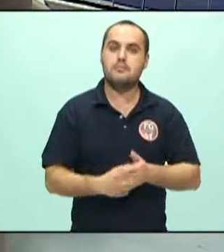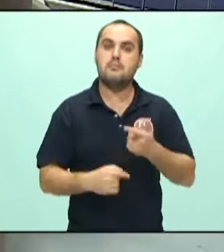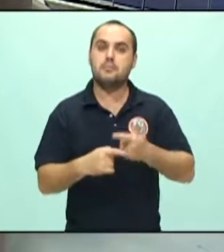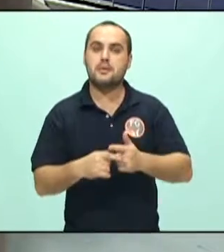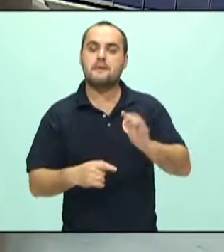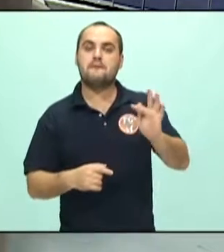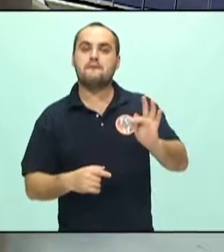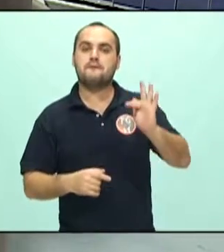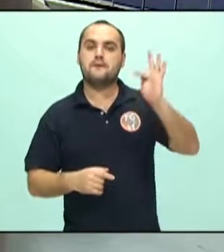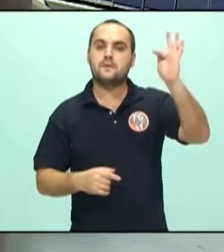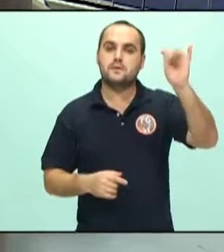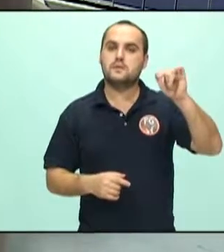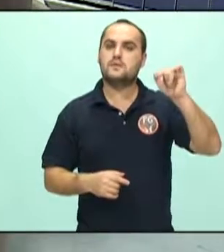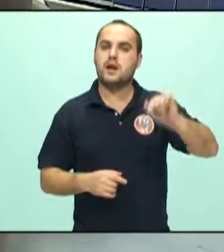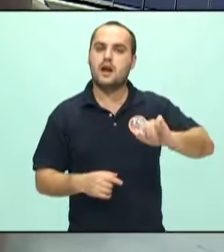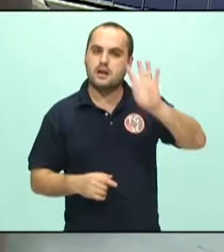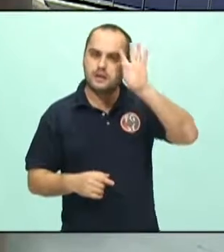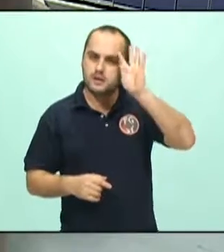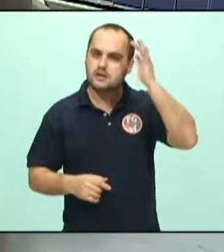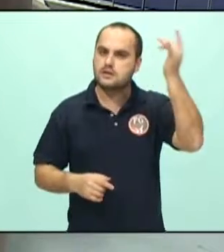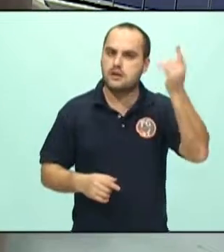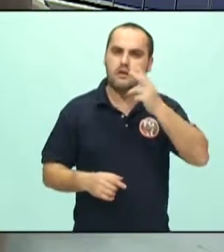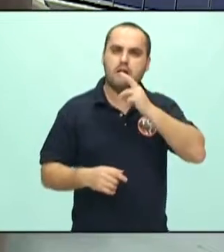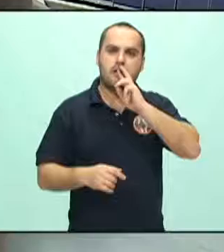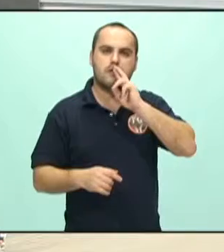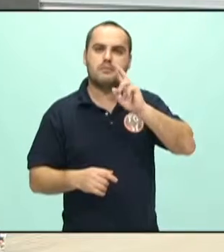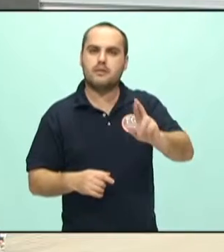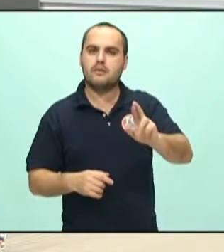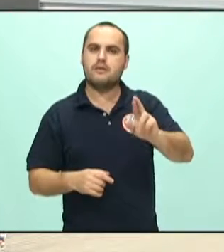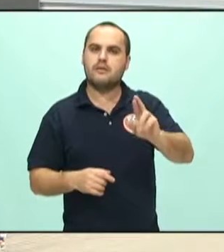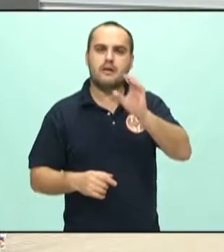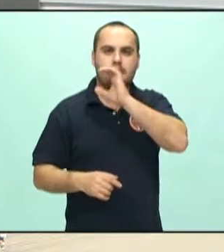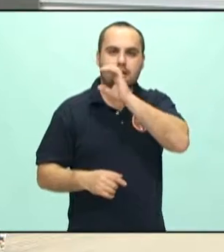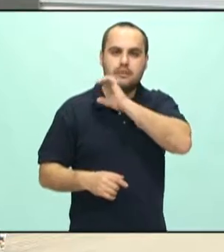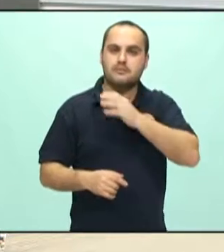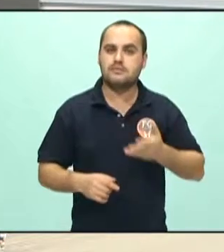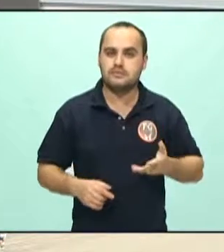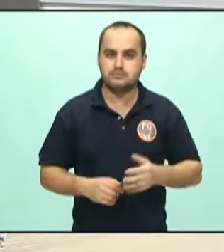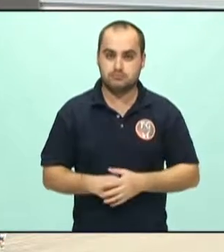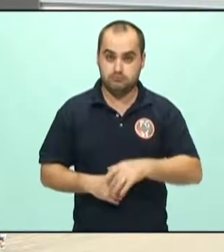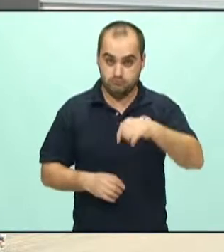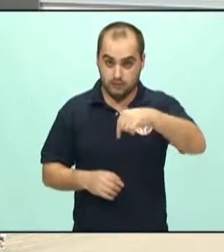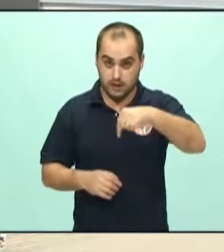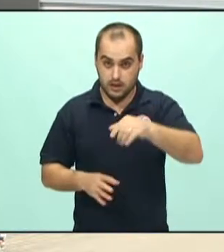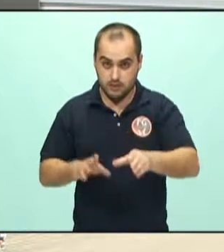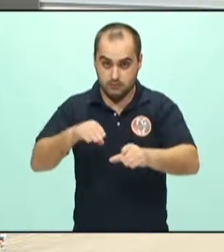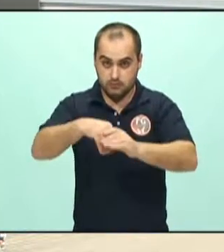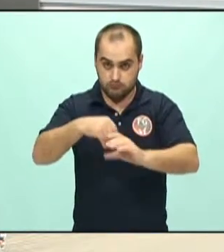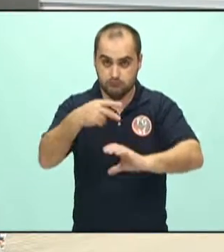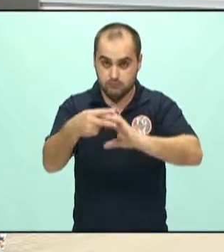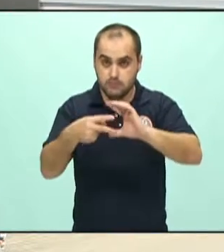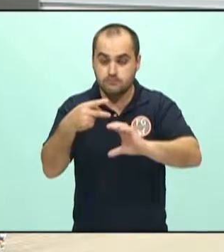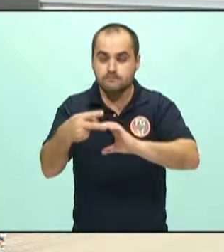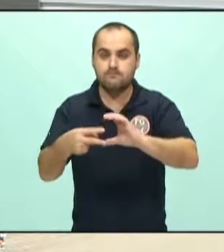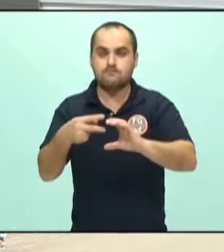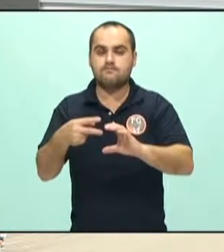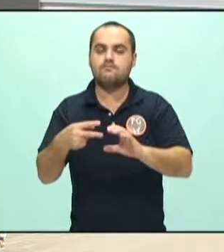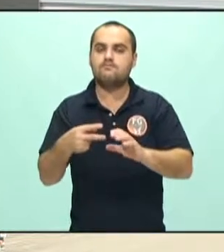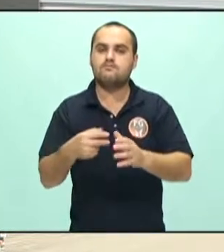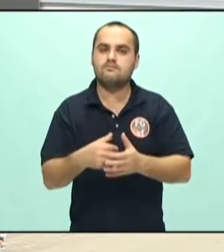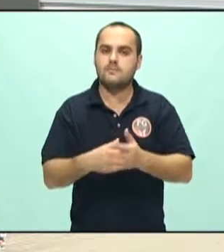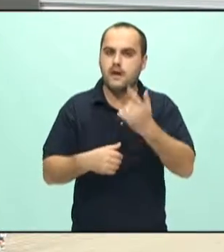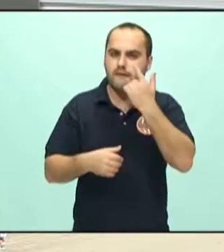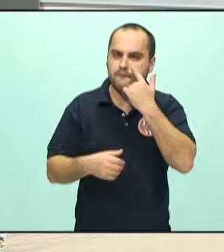e soluções que o próprio município propõe né aqui na casa mesmo né na câmara de vereadores que a gente